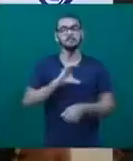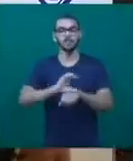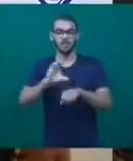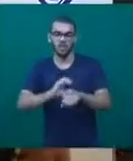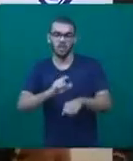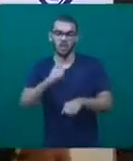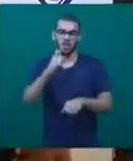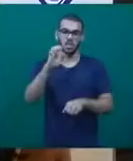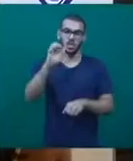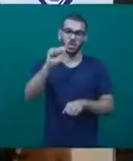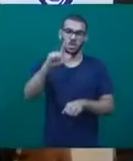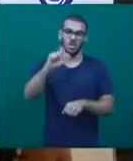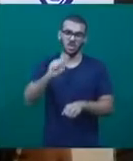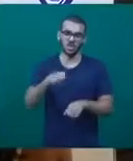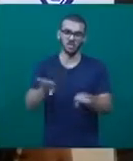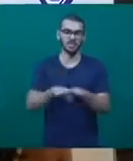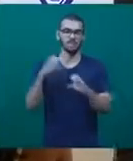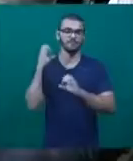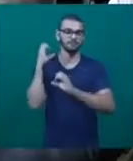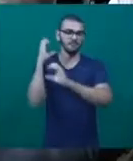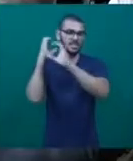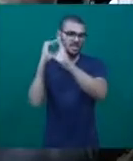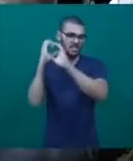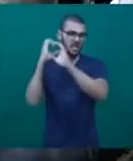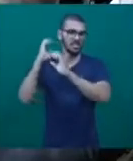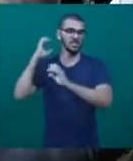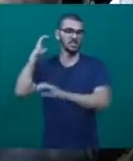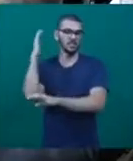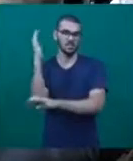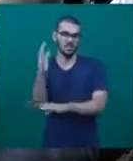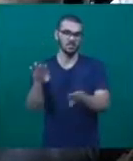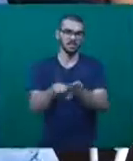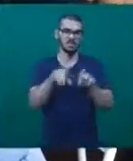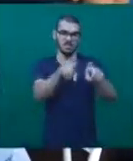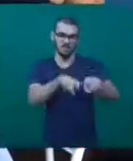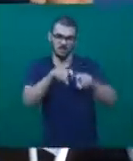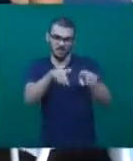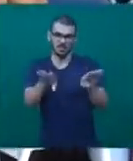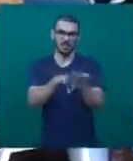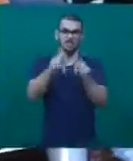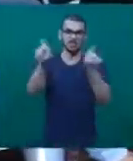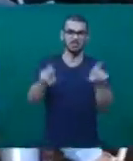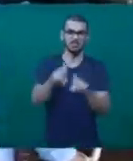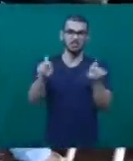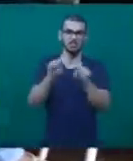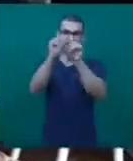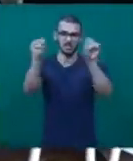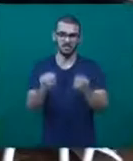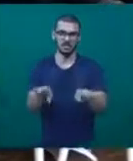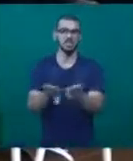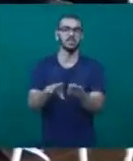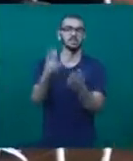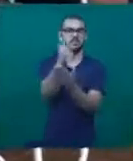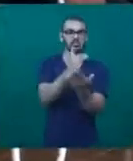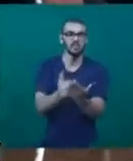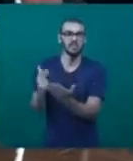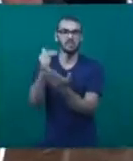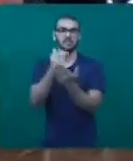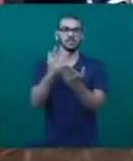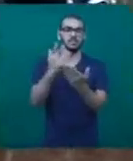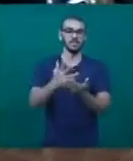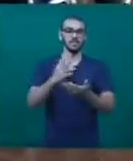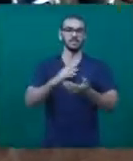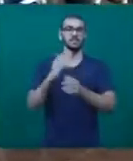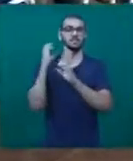Geologia, Engenharia Florestal, Agronomia, Sistemas de Informação e Engenharia de Agrimensura e Cartográfica. Mostrar